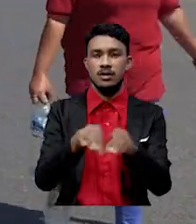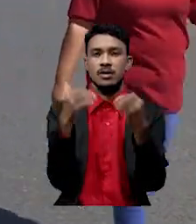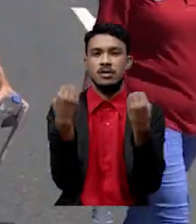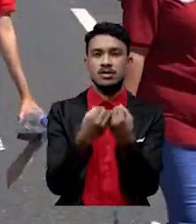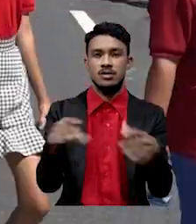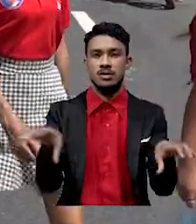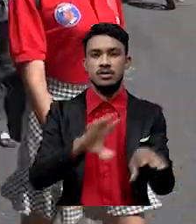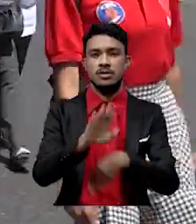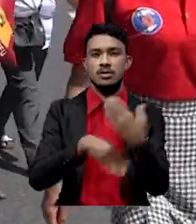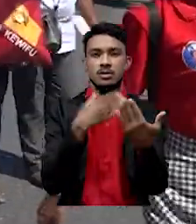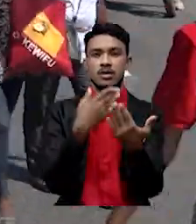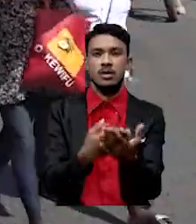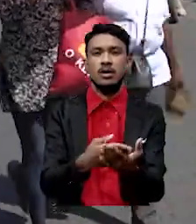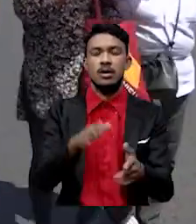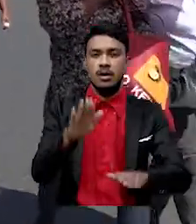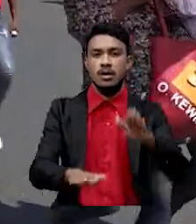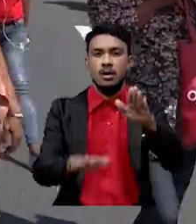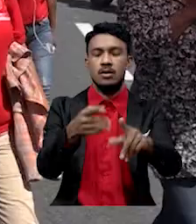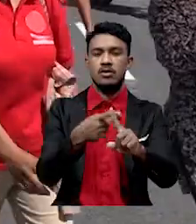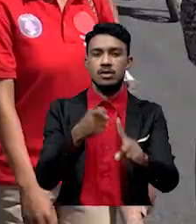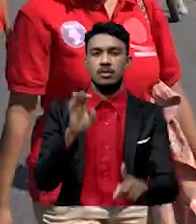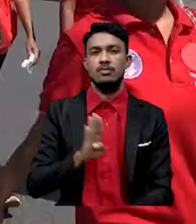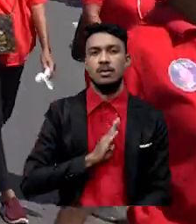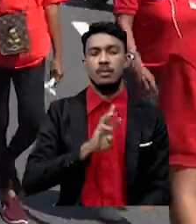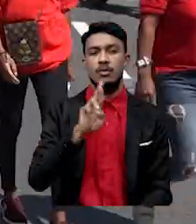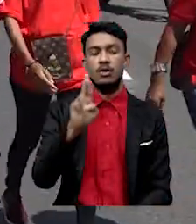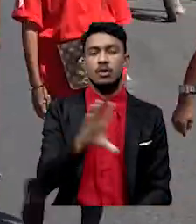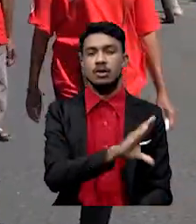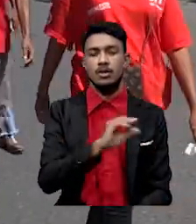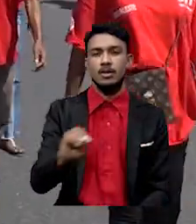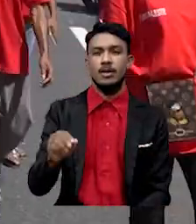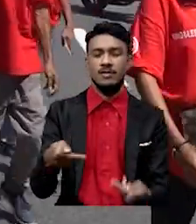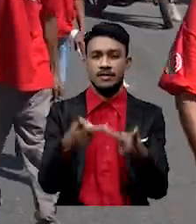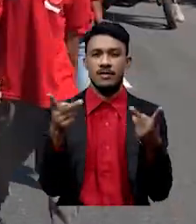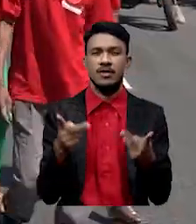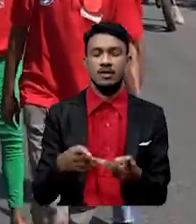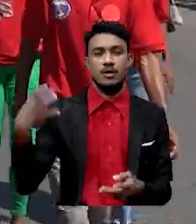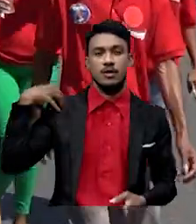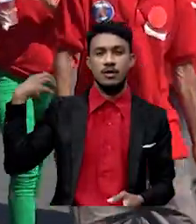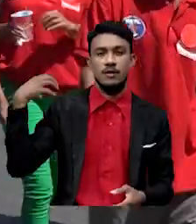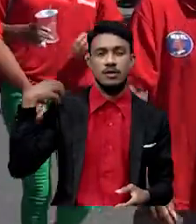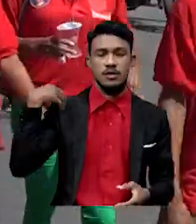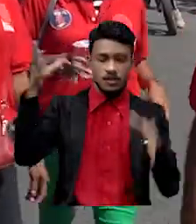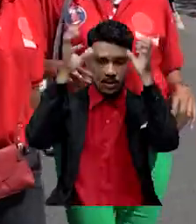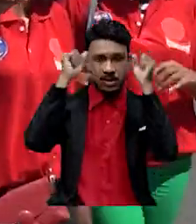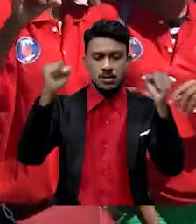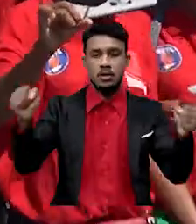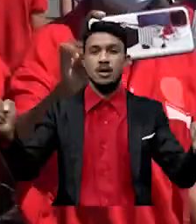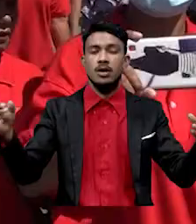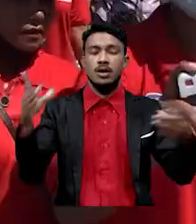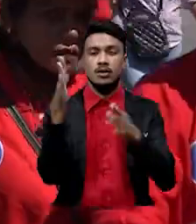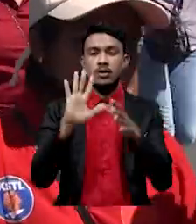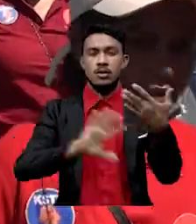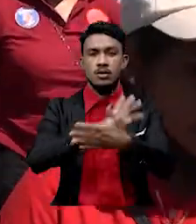Sira, alau Marça Russi Bemori, to ia Palácio Governo Niauen, onde comemora Loro Mundial ba